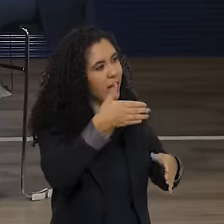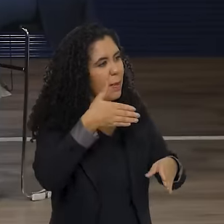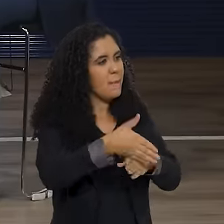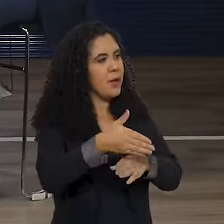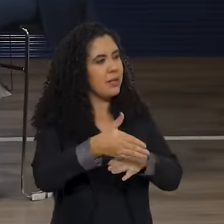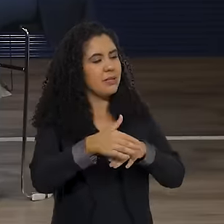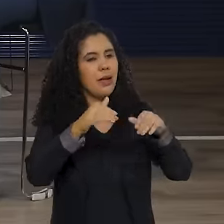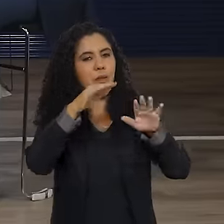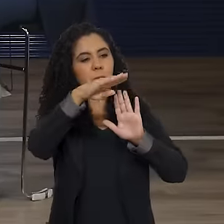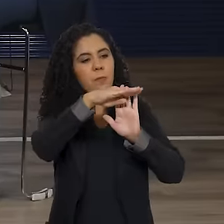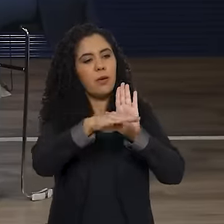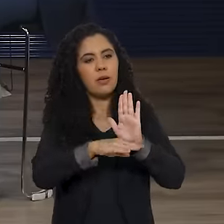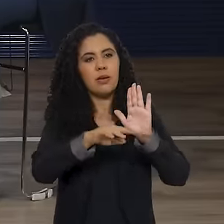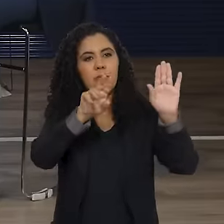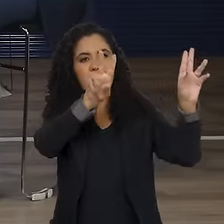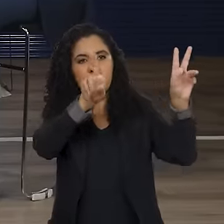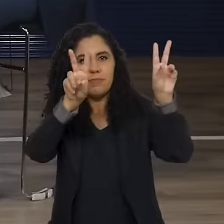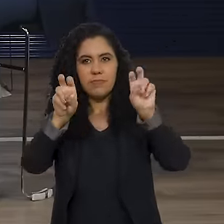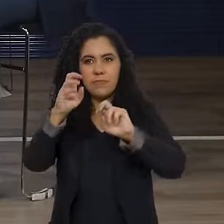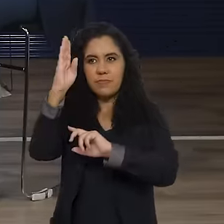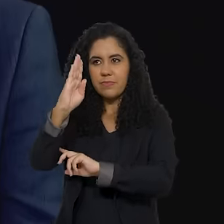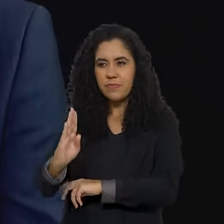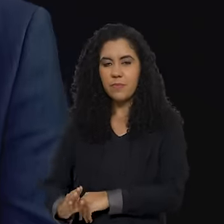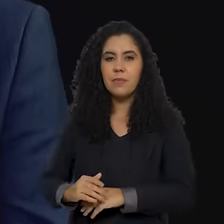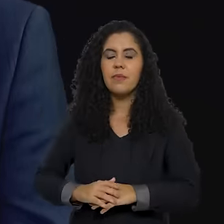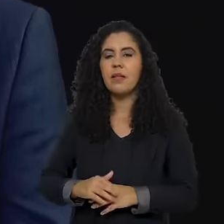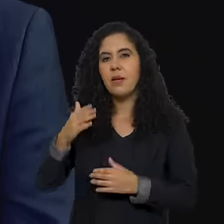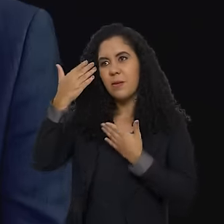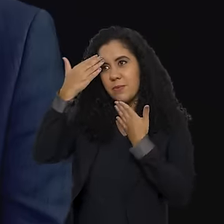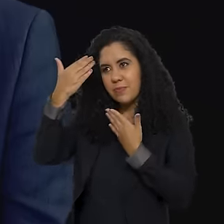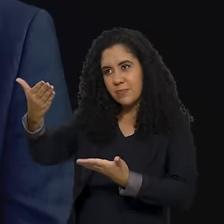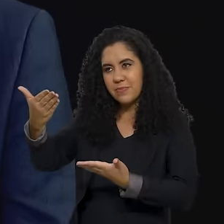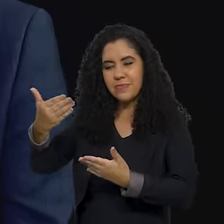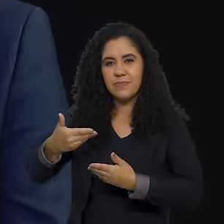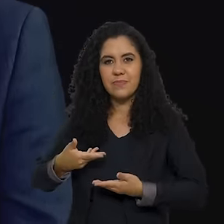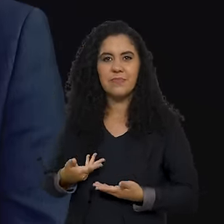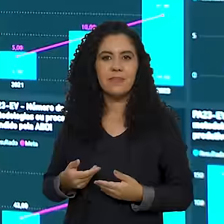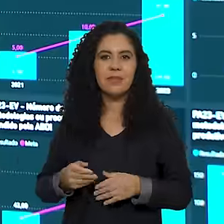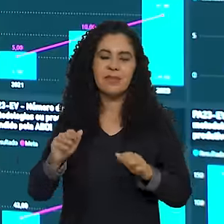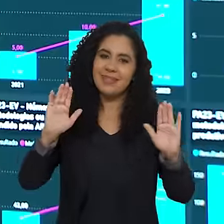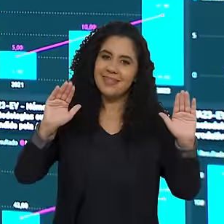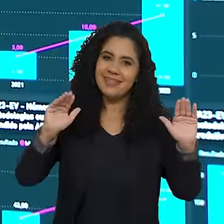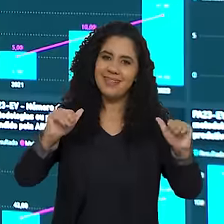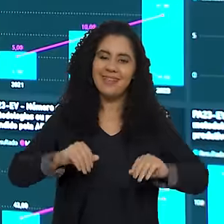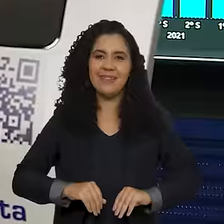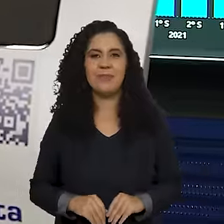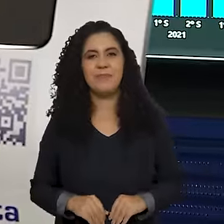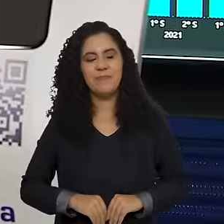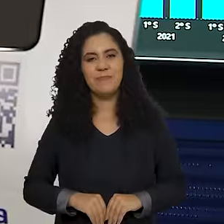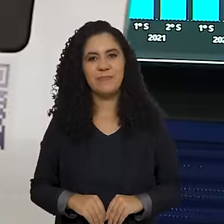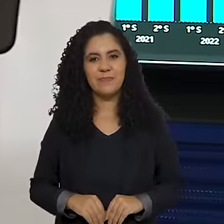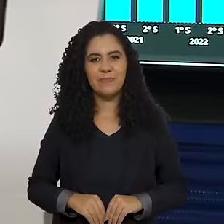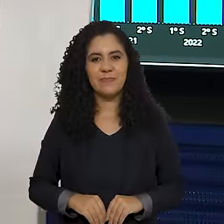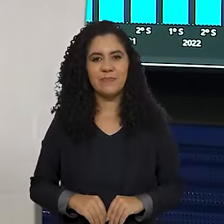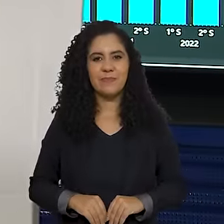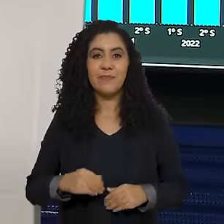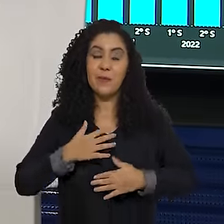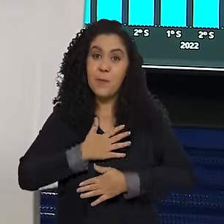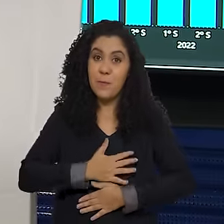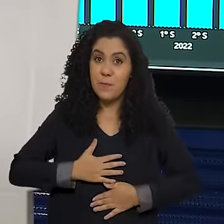melhores. Obrigada por participar aqui do Brasil em Pauta. Eu que agradeço o convite, foi um prazer. Obrigada, Nib.